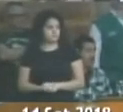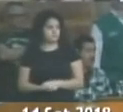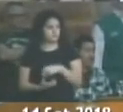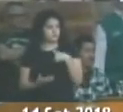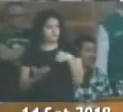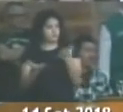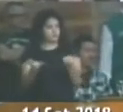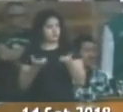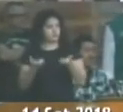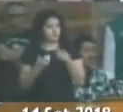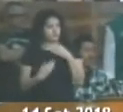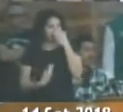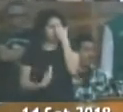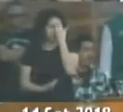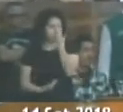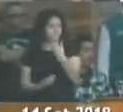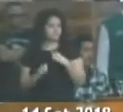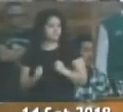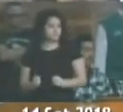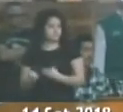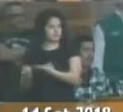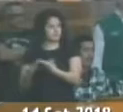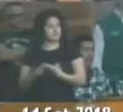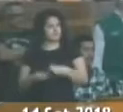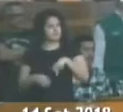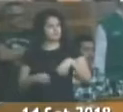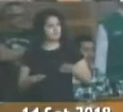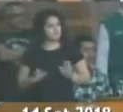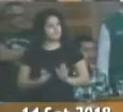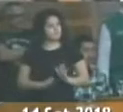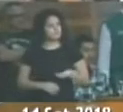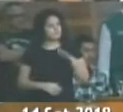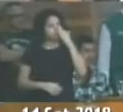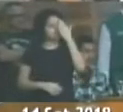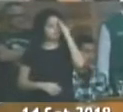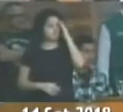Gostaria de agradecer a oportunidade dessa tarde de entender